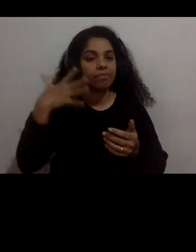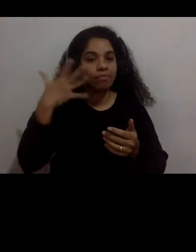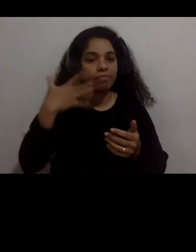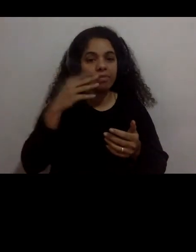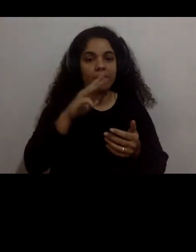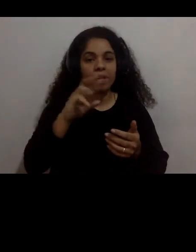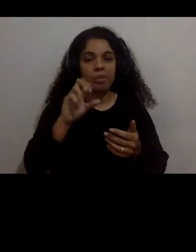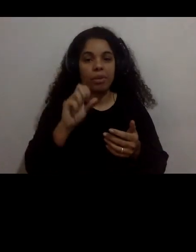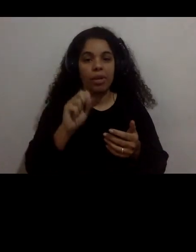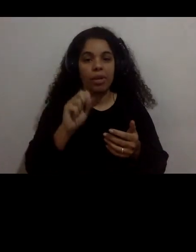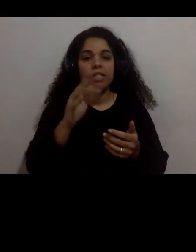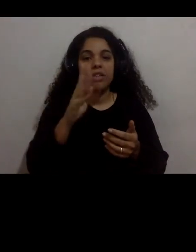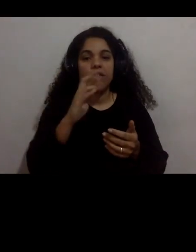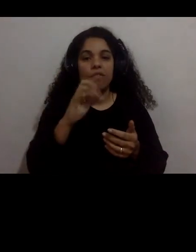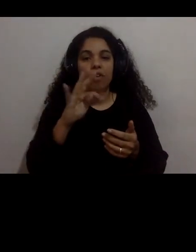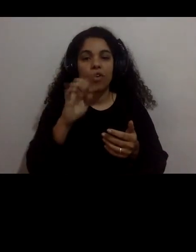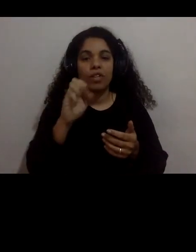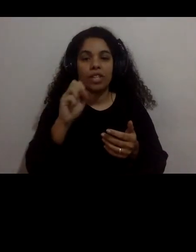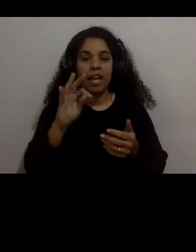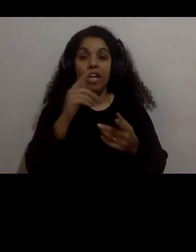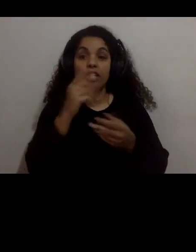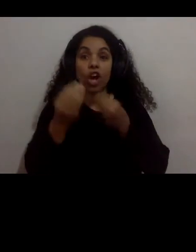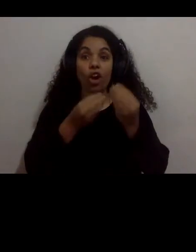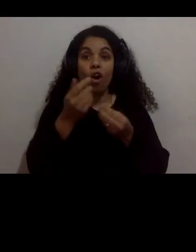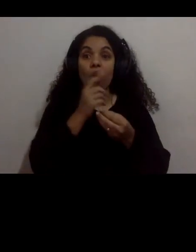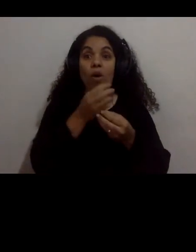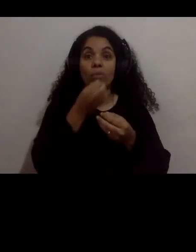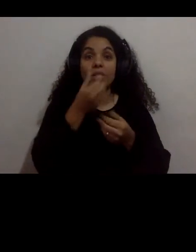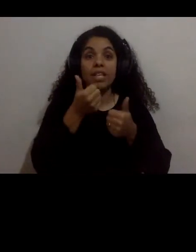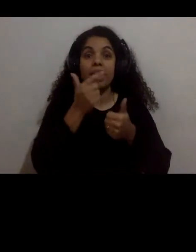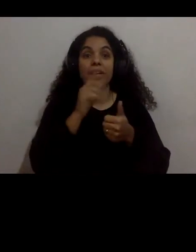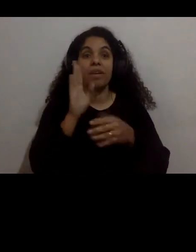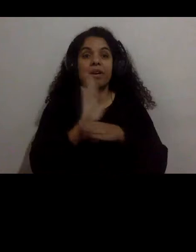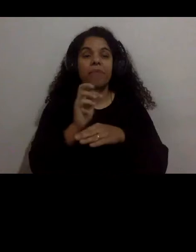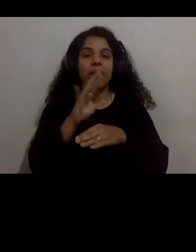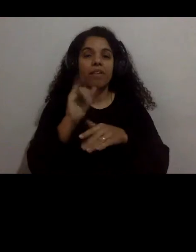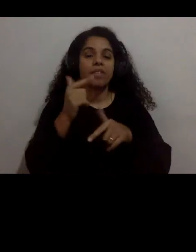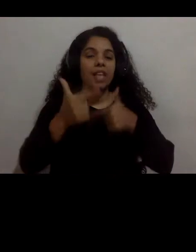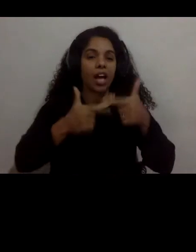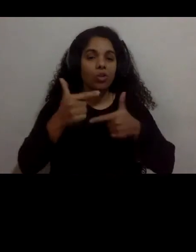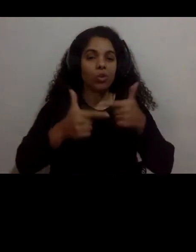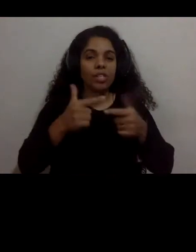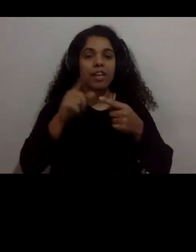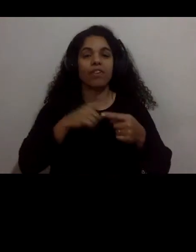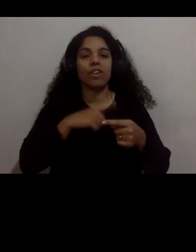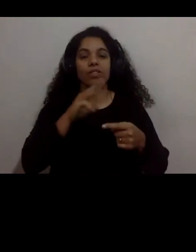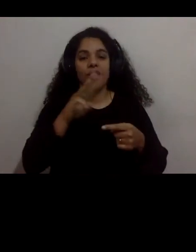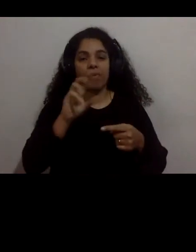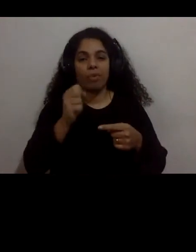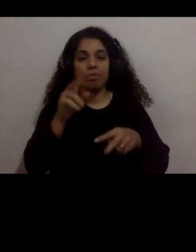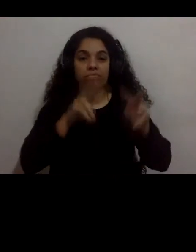AWS for Testers, como se beneficiar dos serviços da AWS para analisar